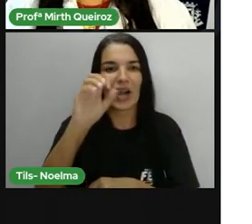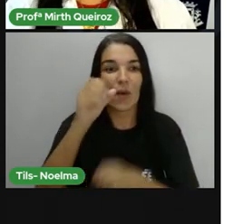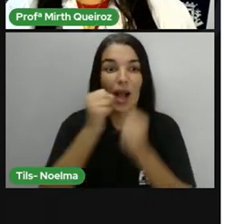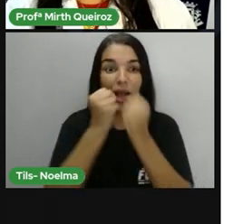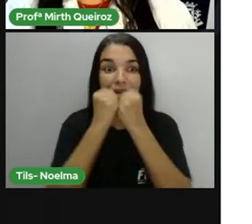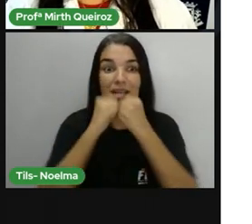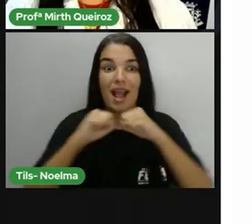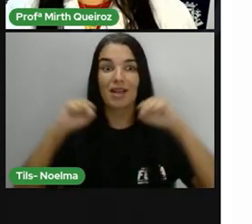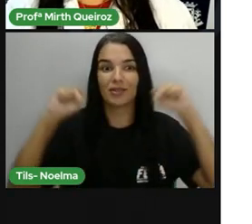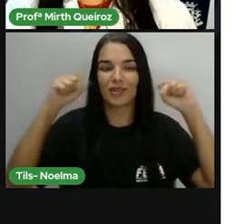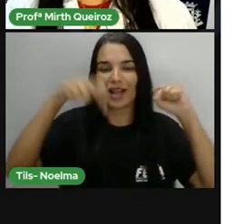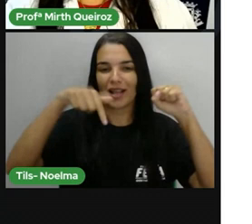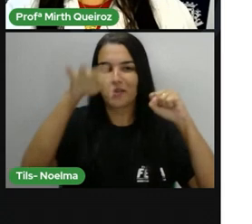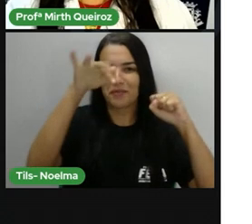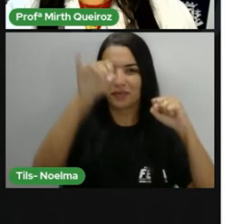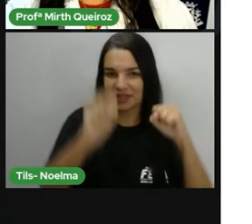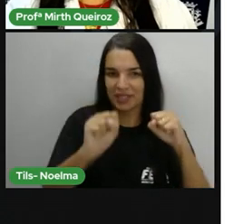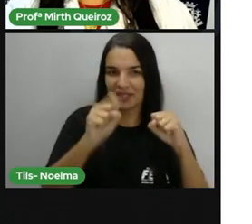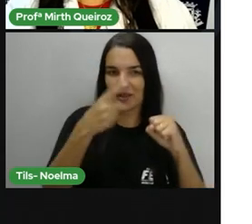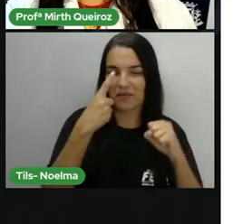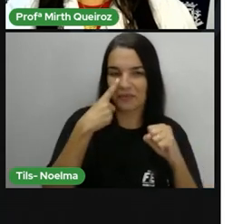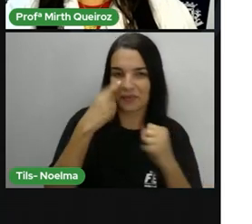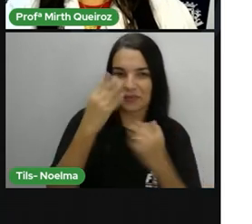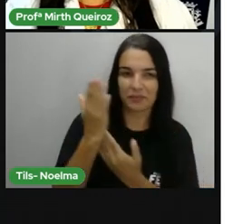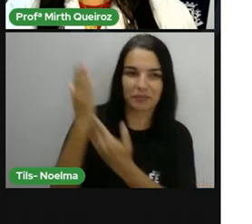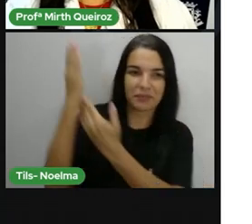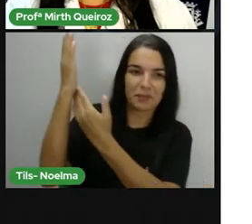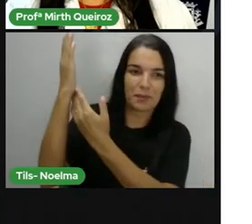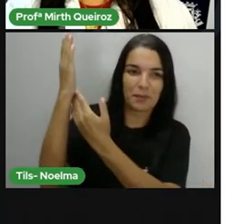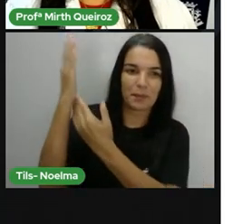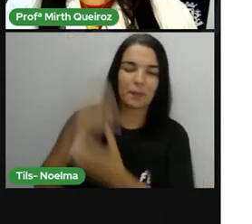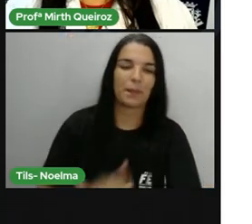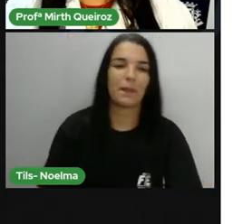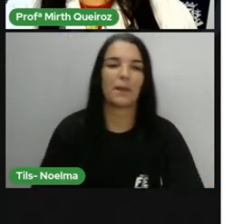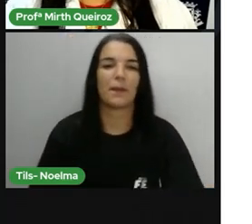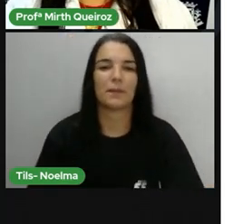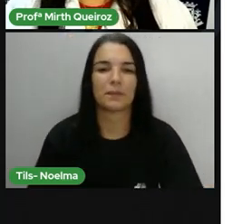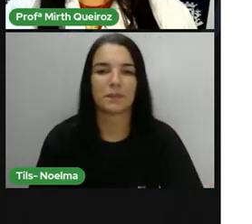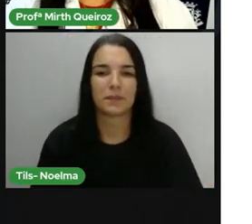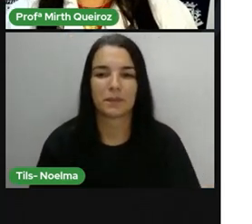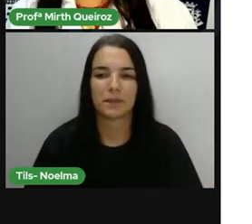Grande, em Feira de Santana, que é aquela que fica em perímetro urbano.